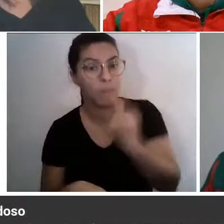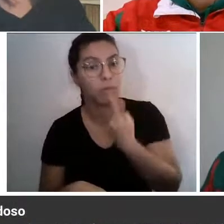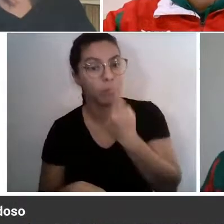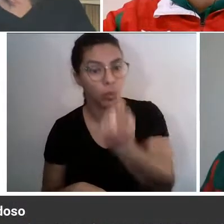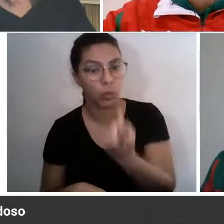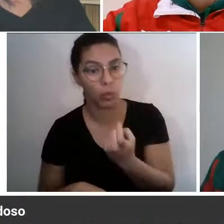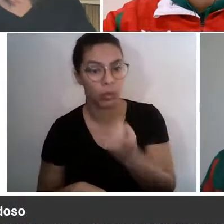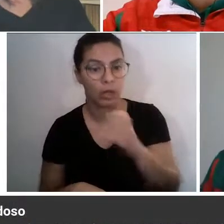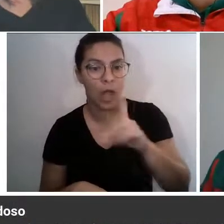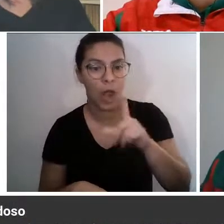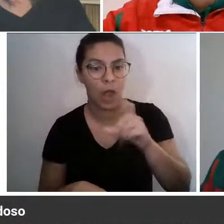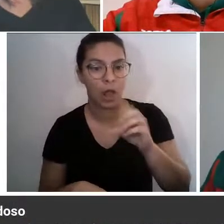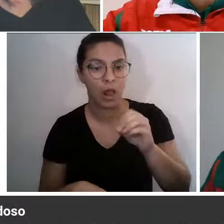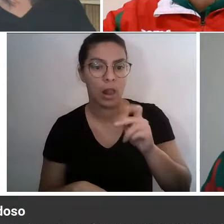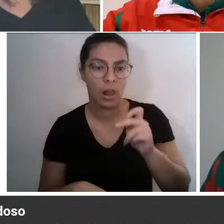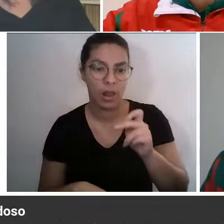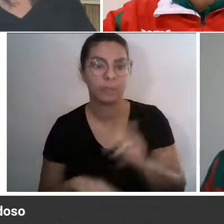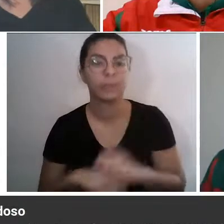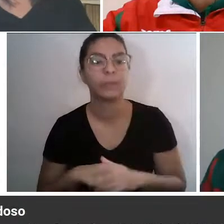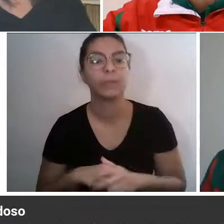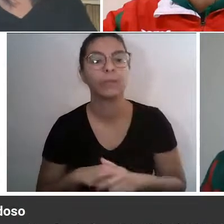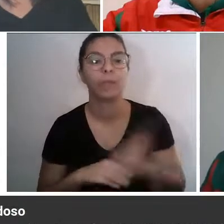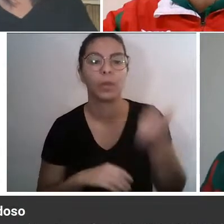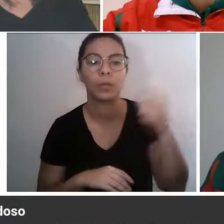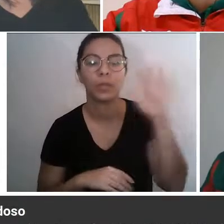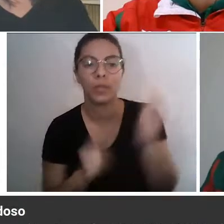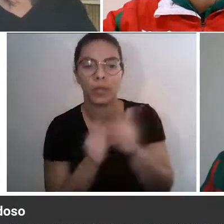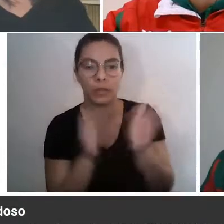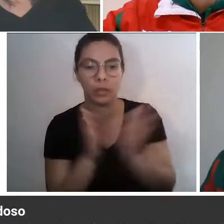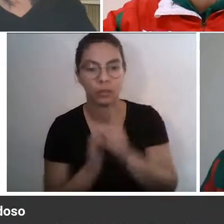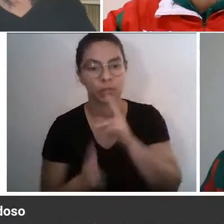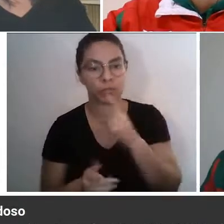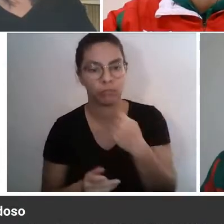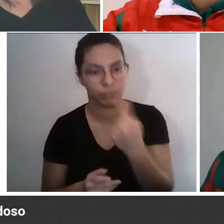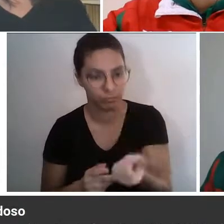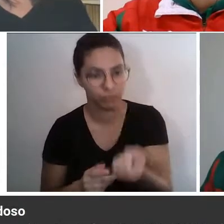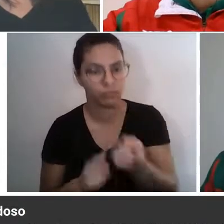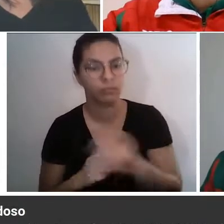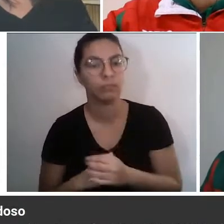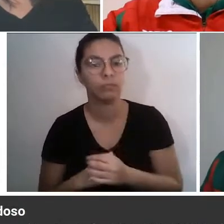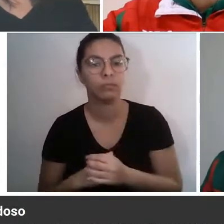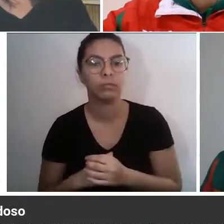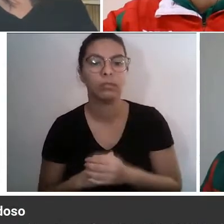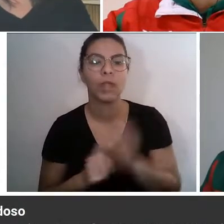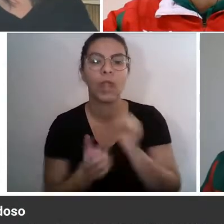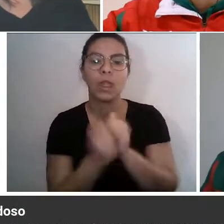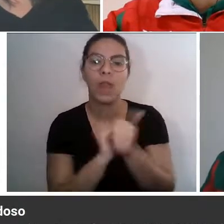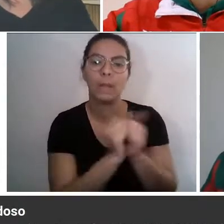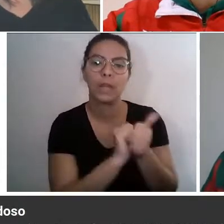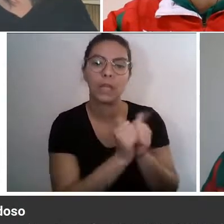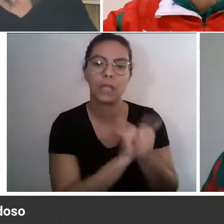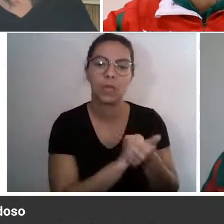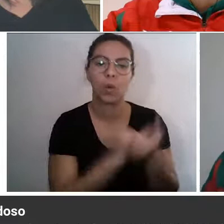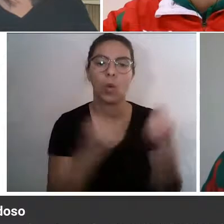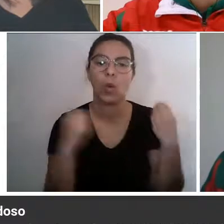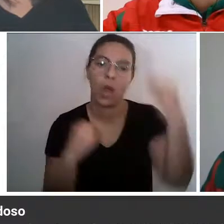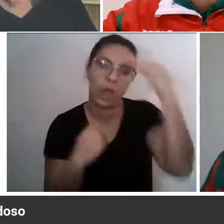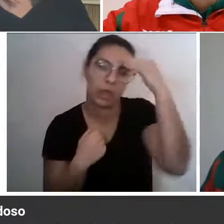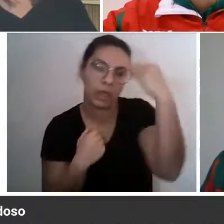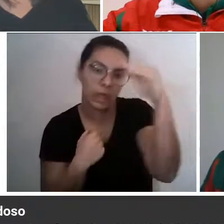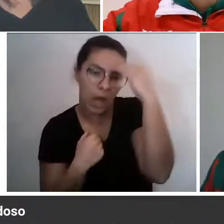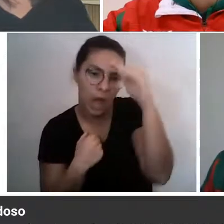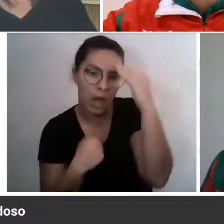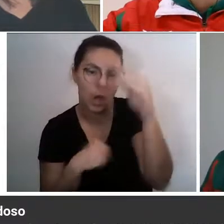Carla Cardoso. Boa tarde a todos, diz a Carla. Quais foram as principais adaptações aos treinos devido à